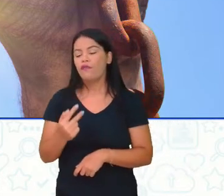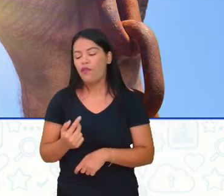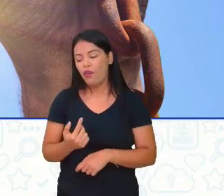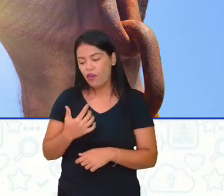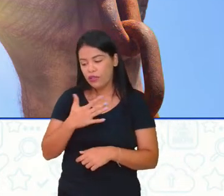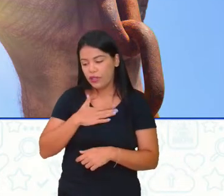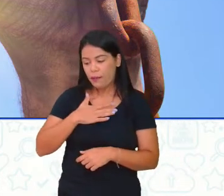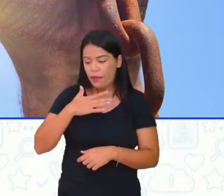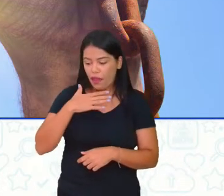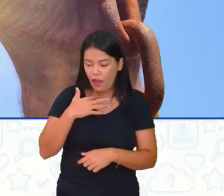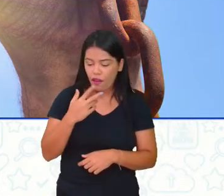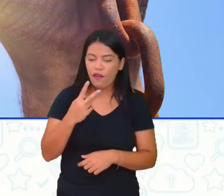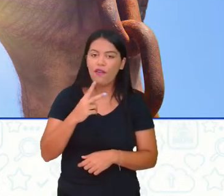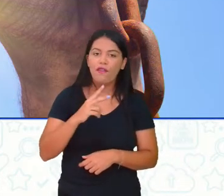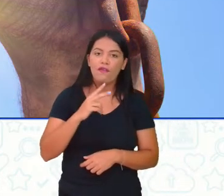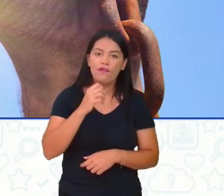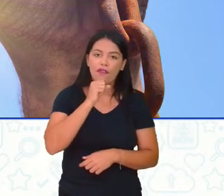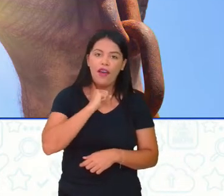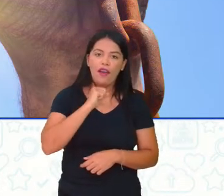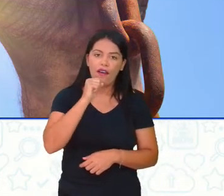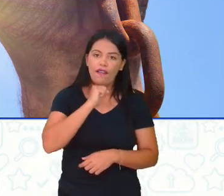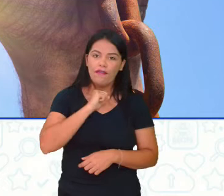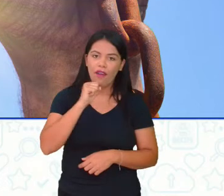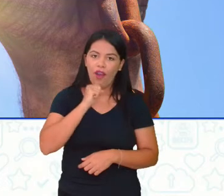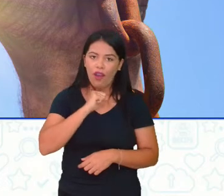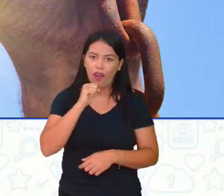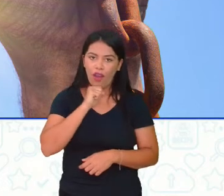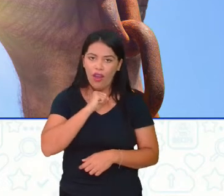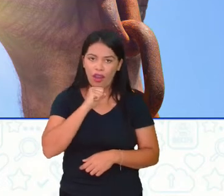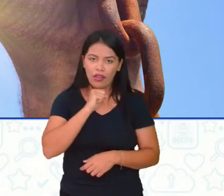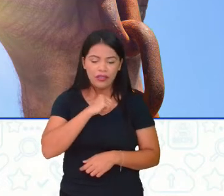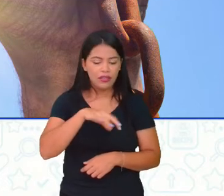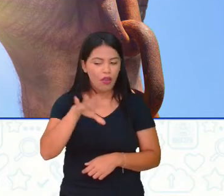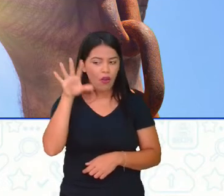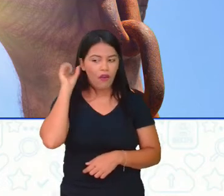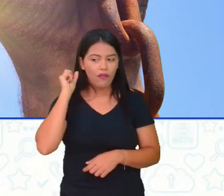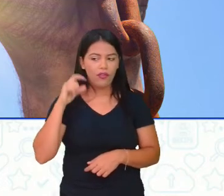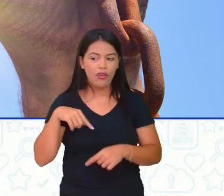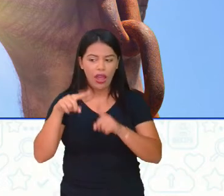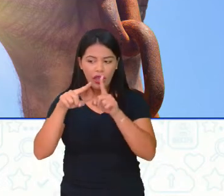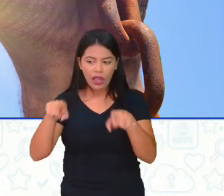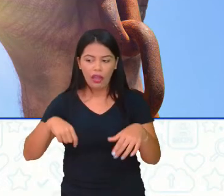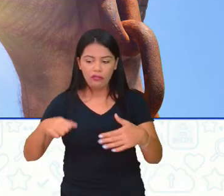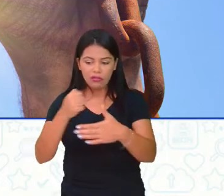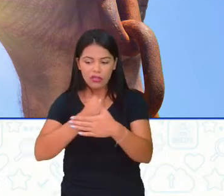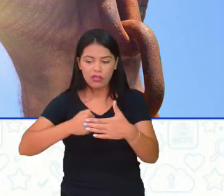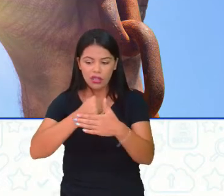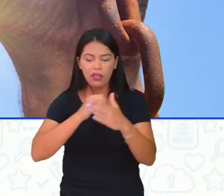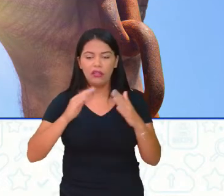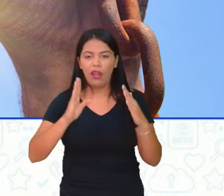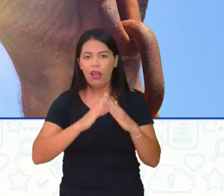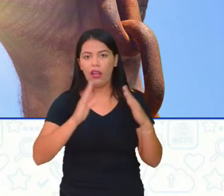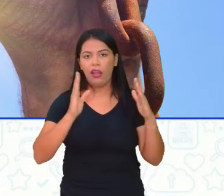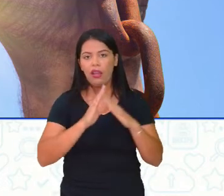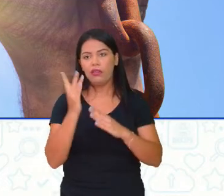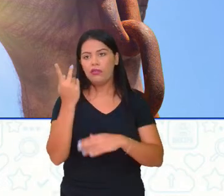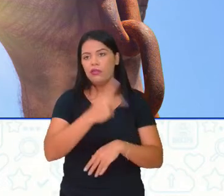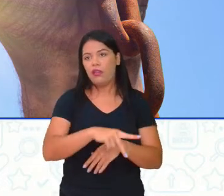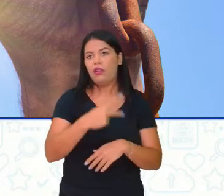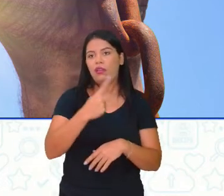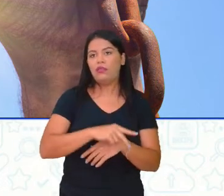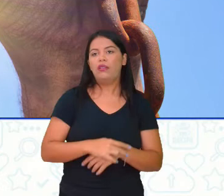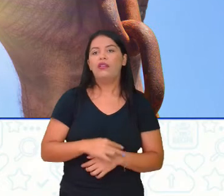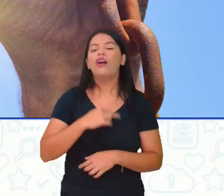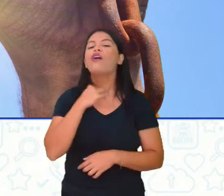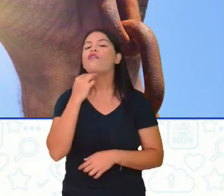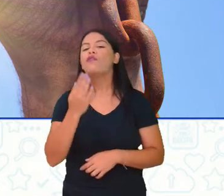das cozinhas alheias. A minha voz ainda ecoa versos